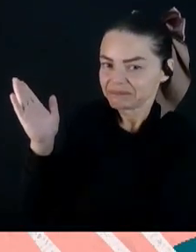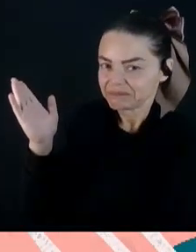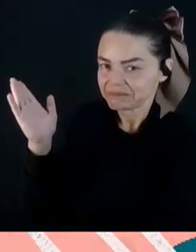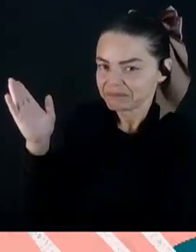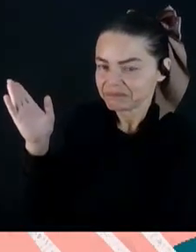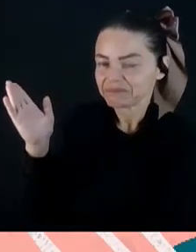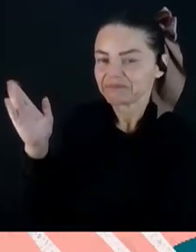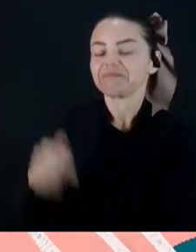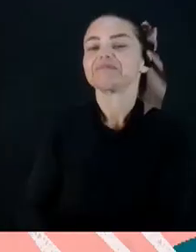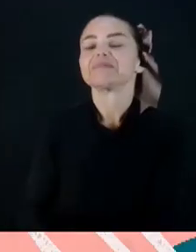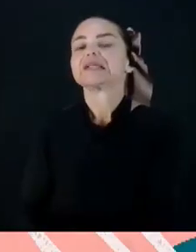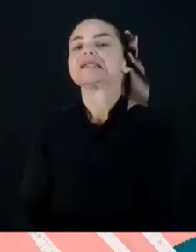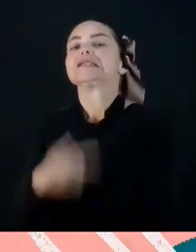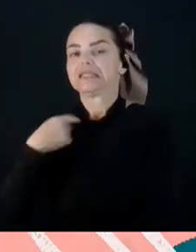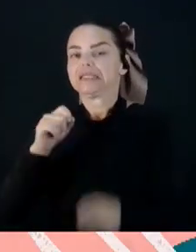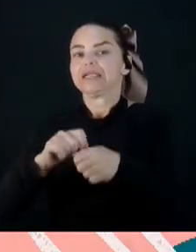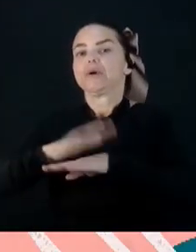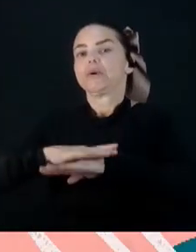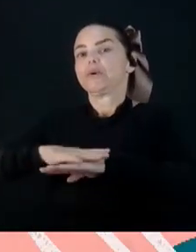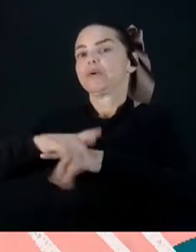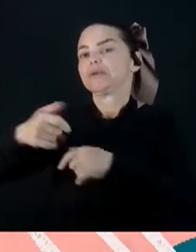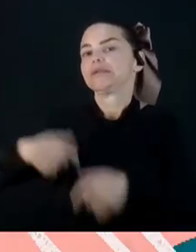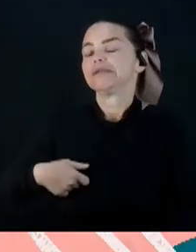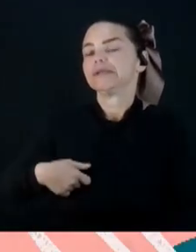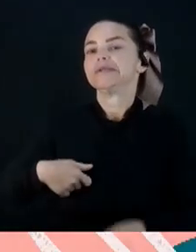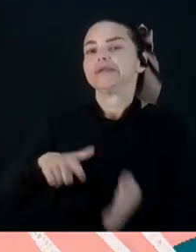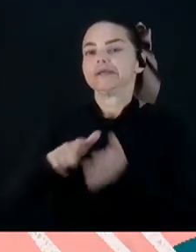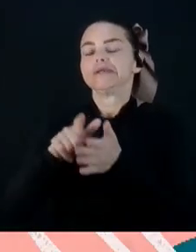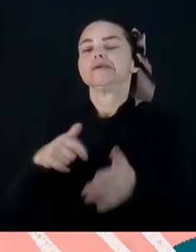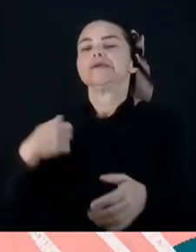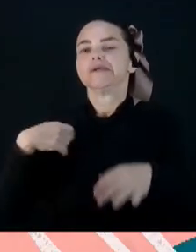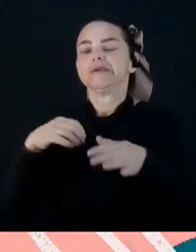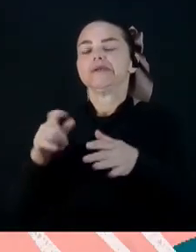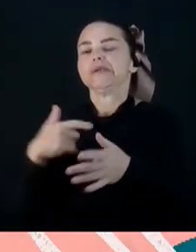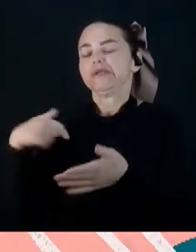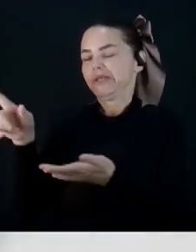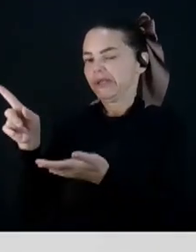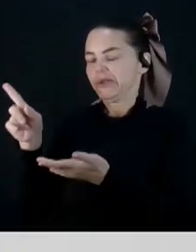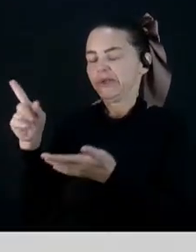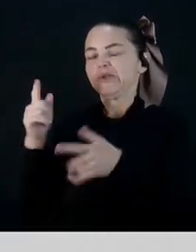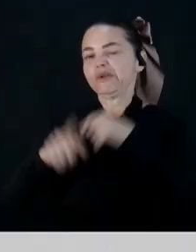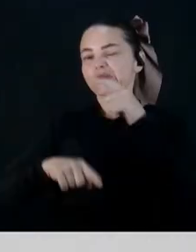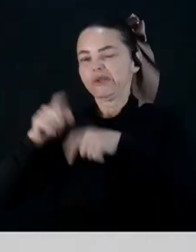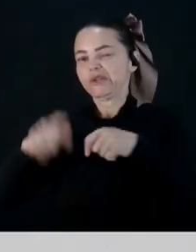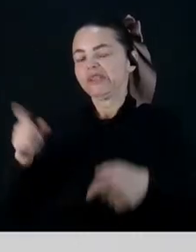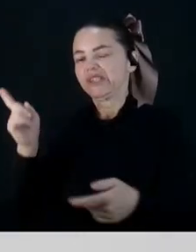Para fazer o saquinho de tecido multiuso, você vai precisar dos seguintes materiais: